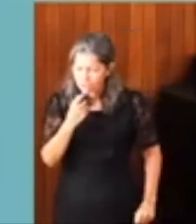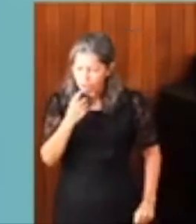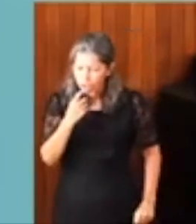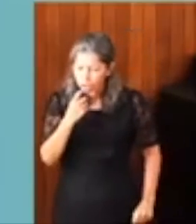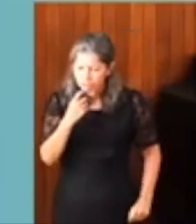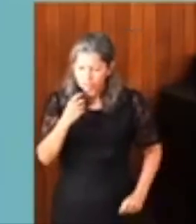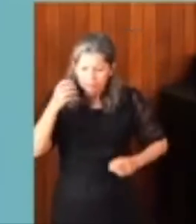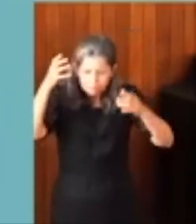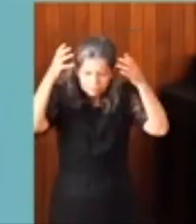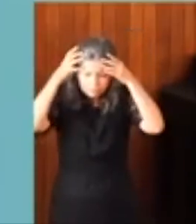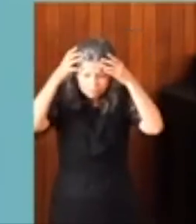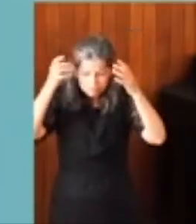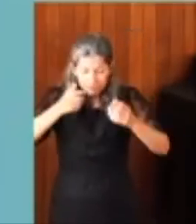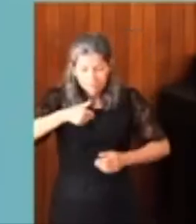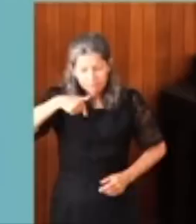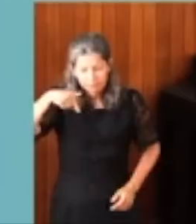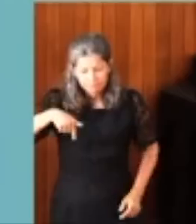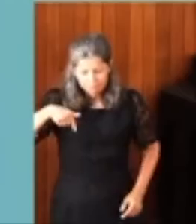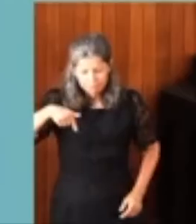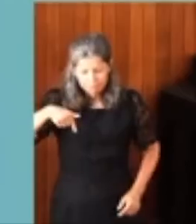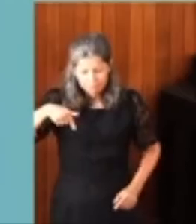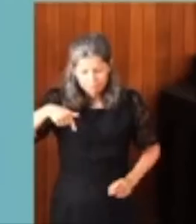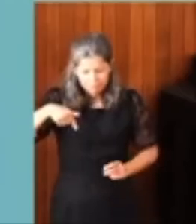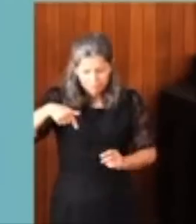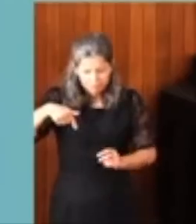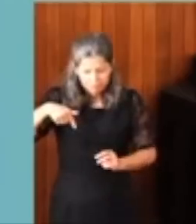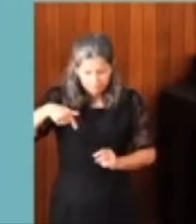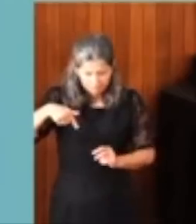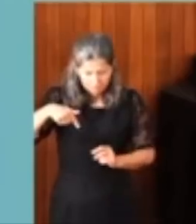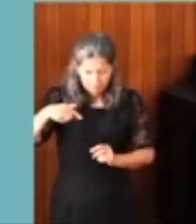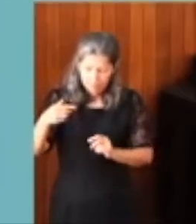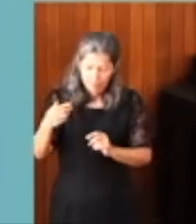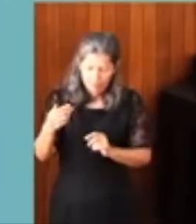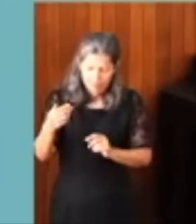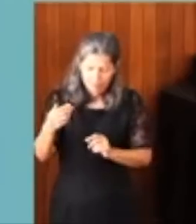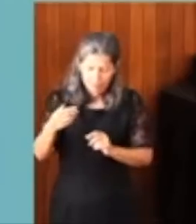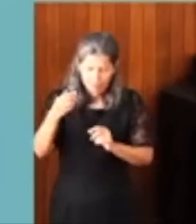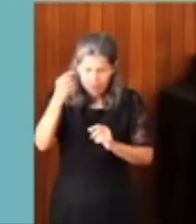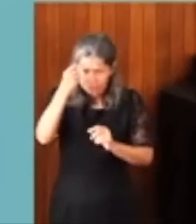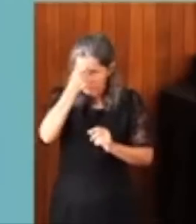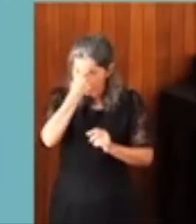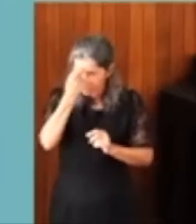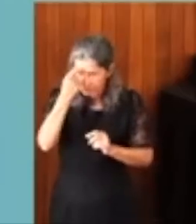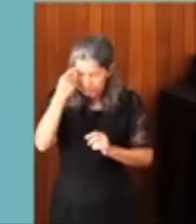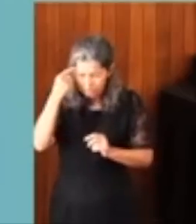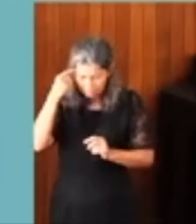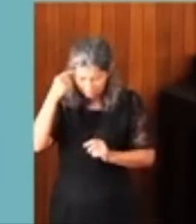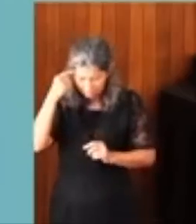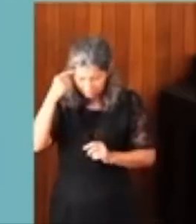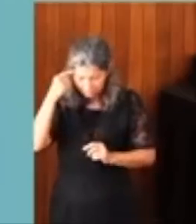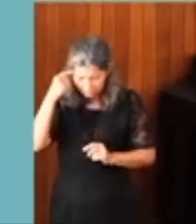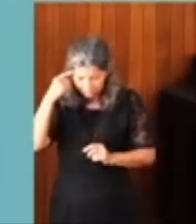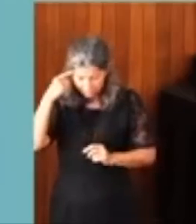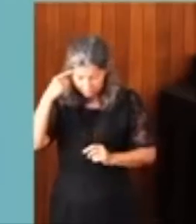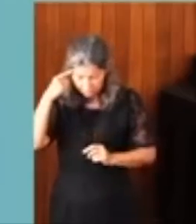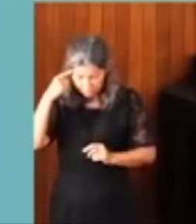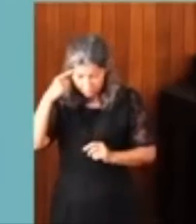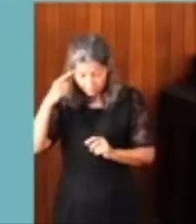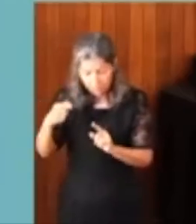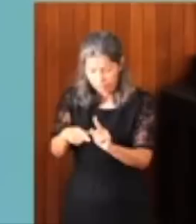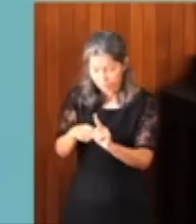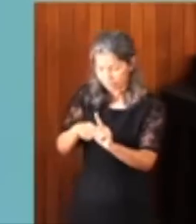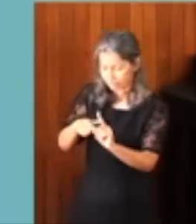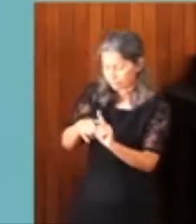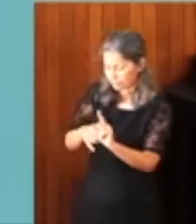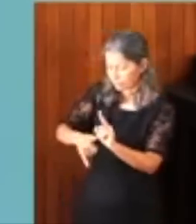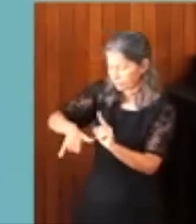e 10 chifres, e nas cabeças 7 diademas. A sua cauda arrastou a terça parte